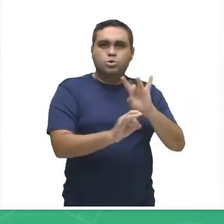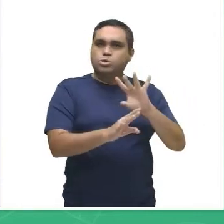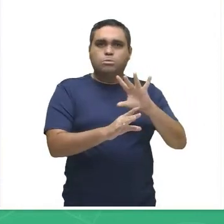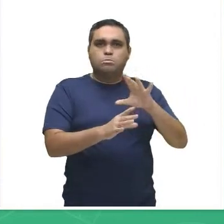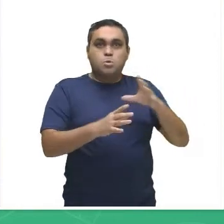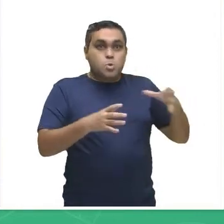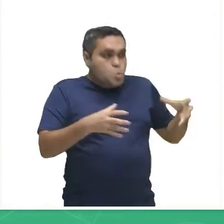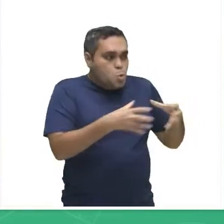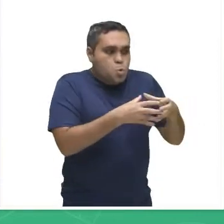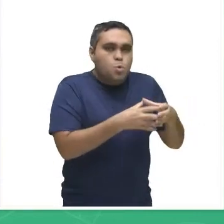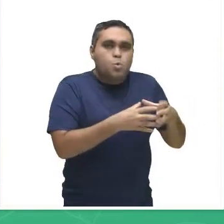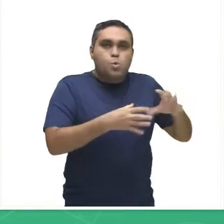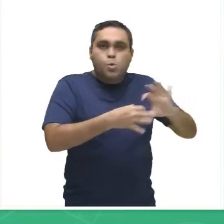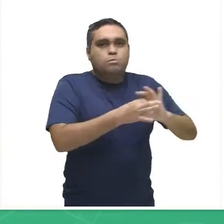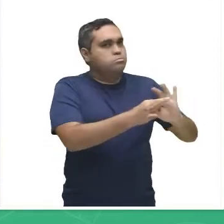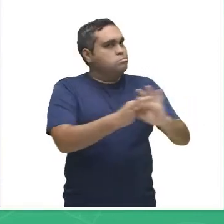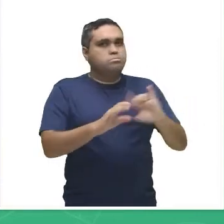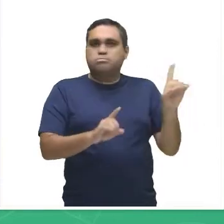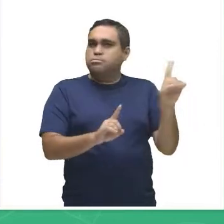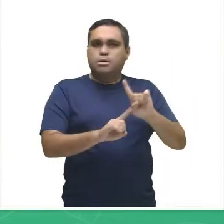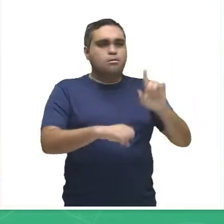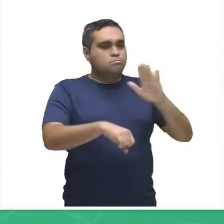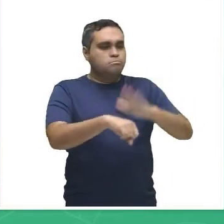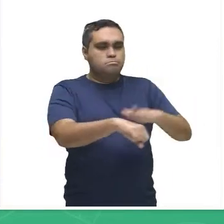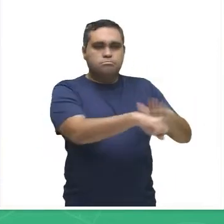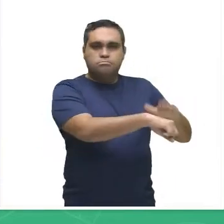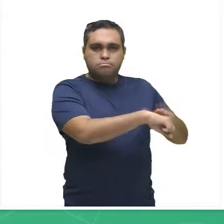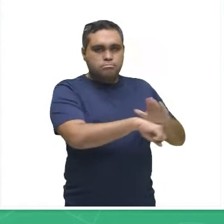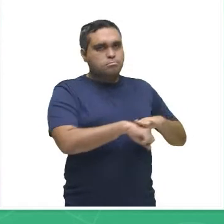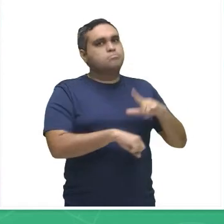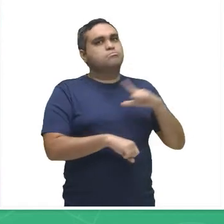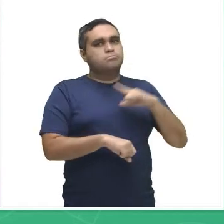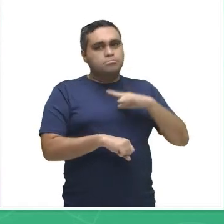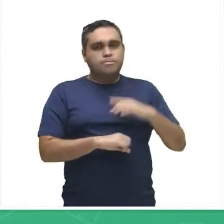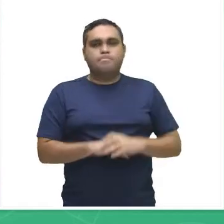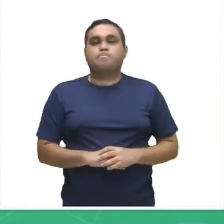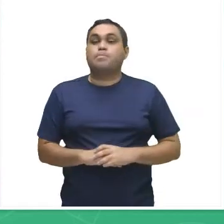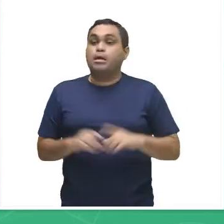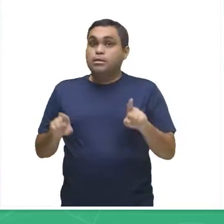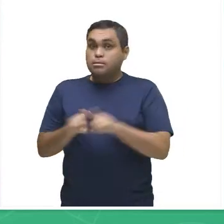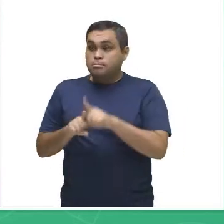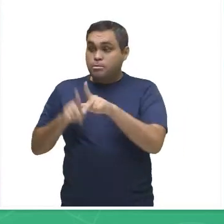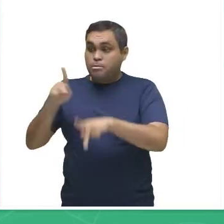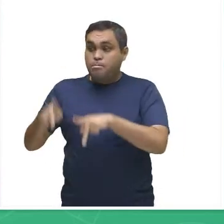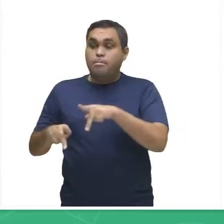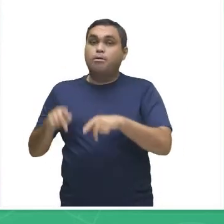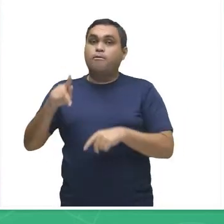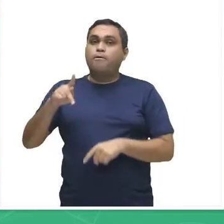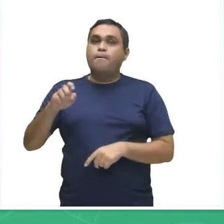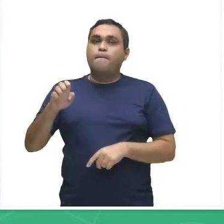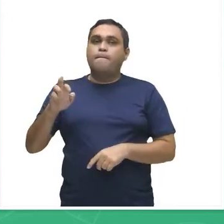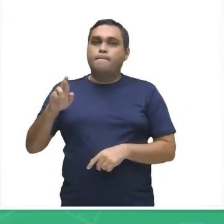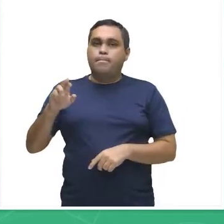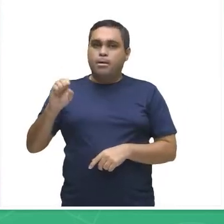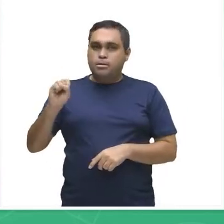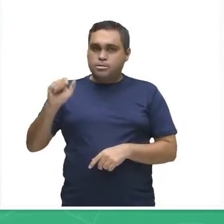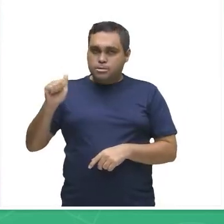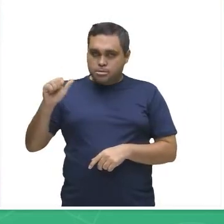na história dos romanos, por exemplo. E os persas, não é? Os gregos brigando com os persas do